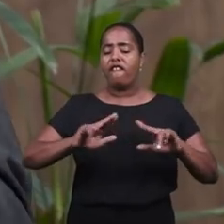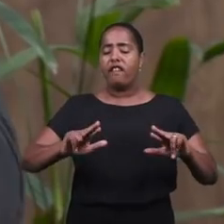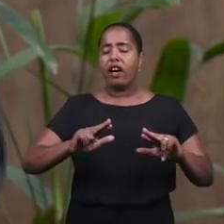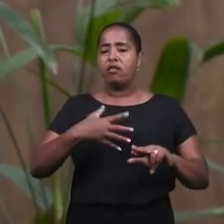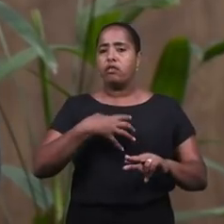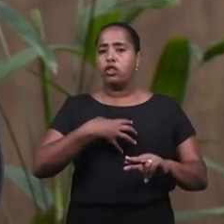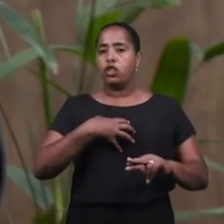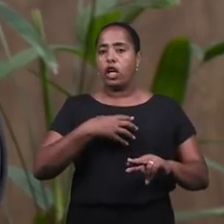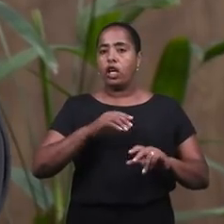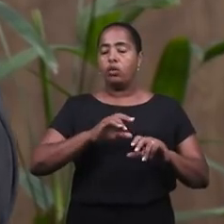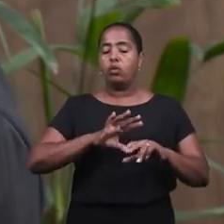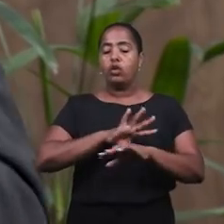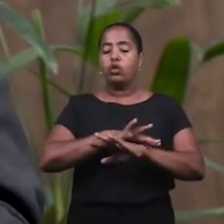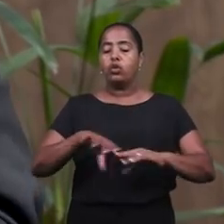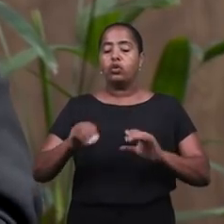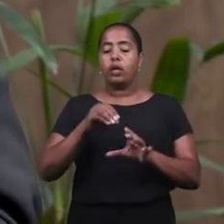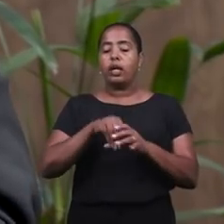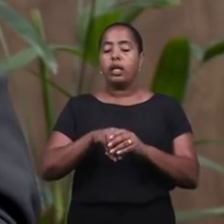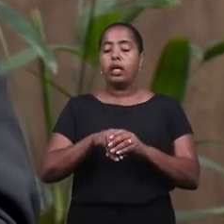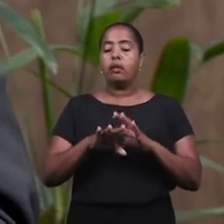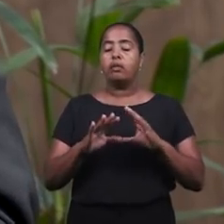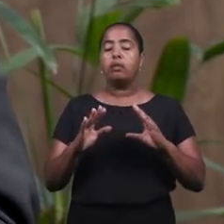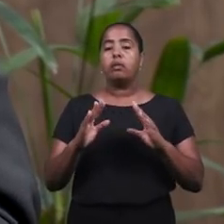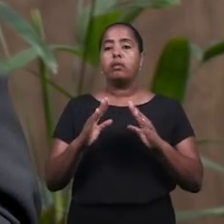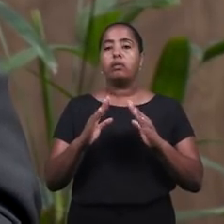várias formas?